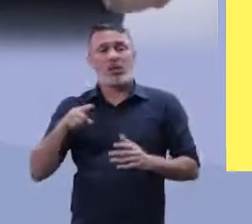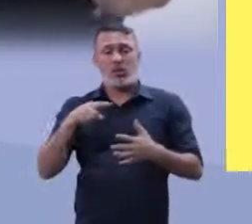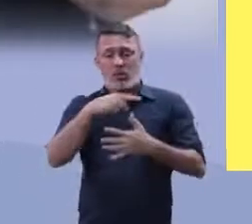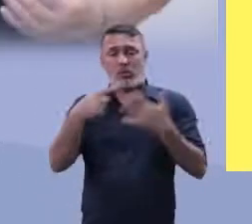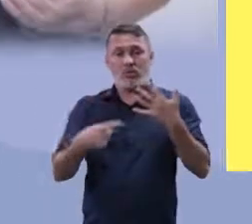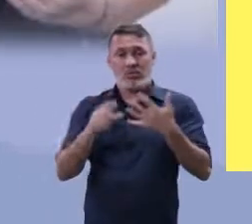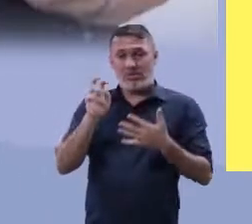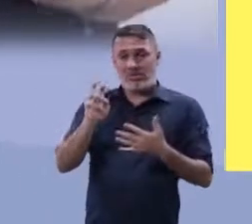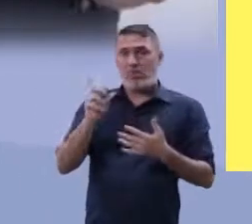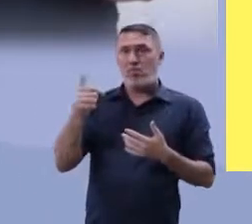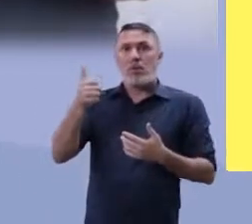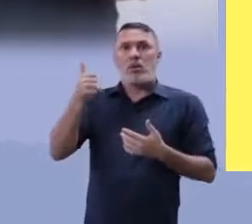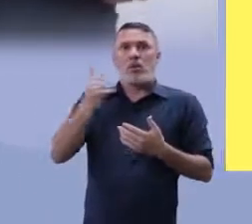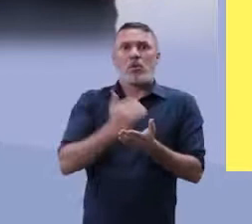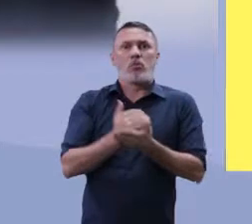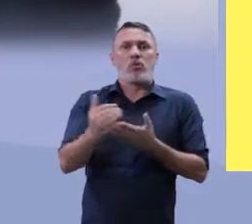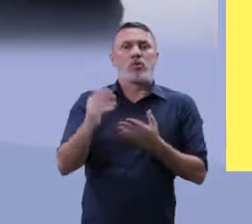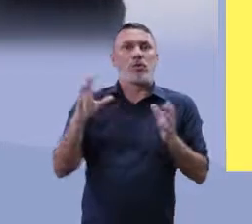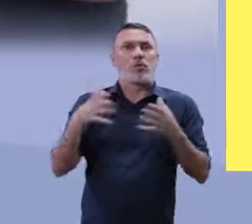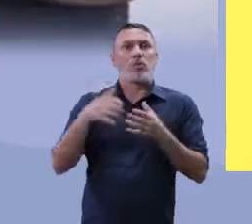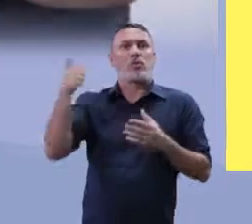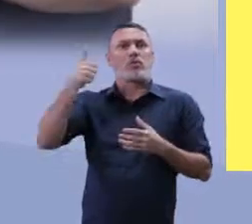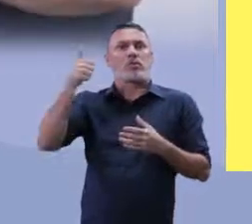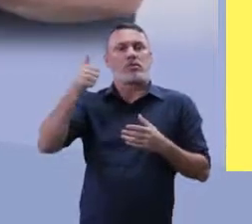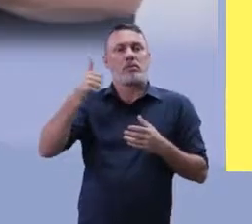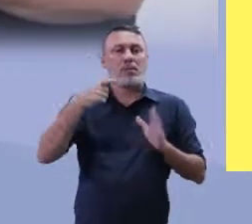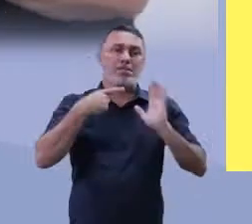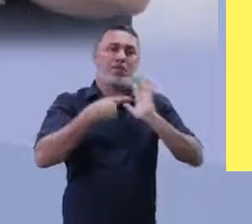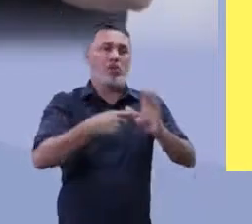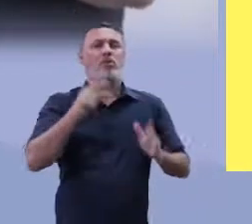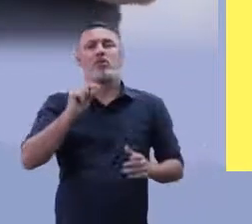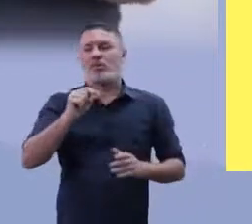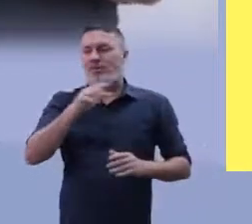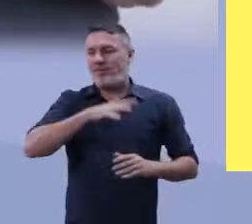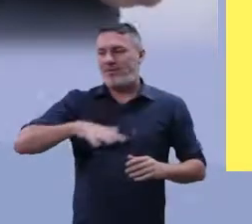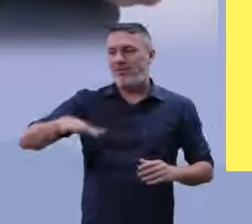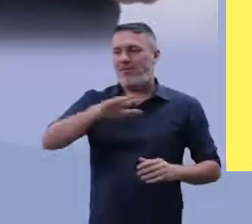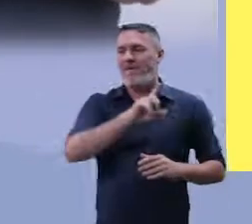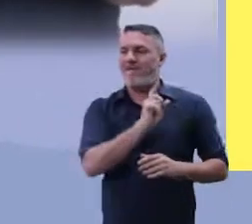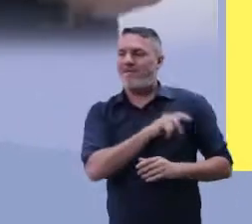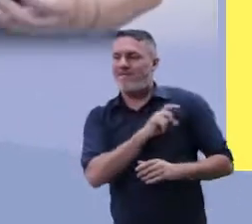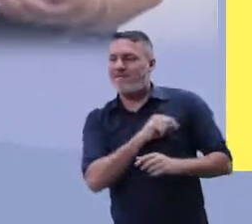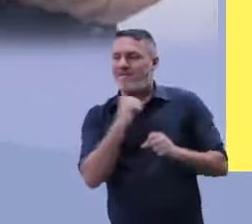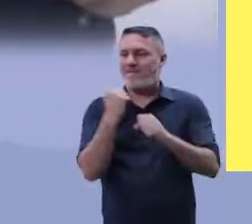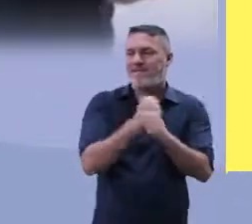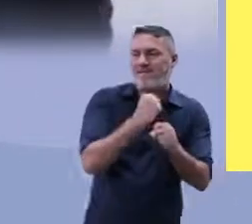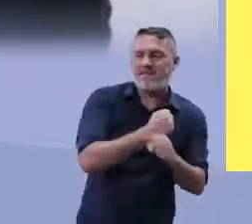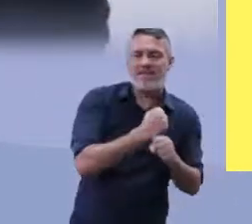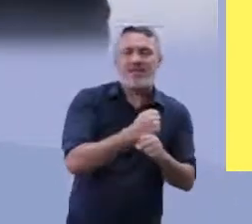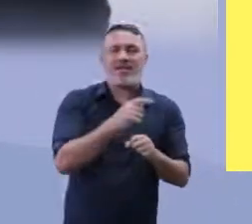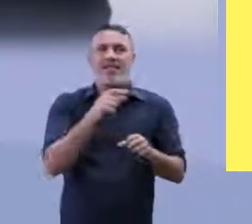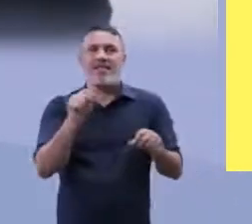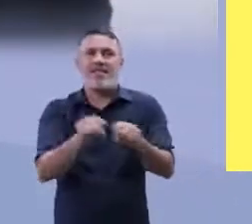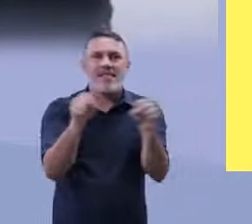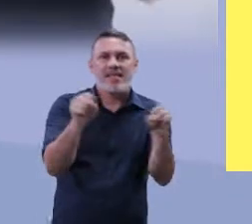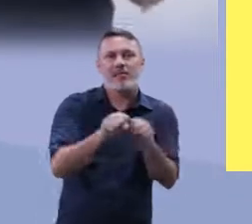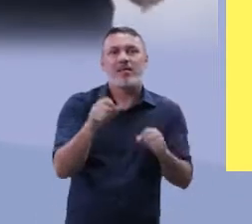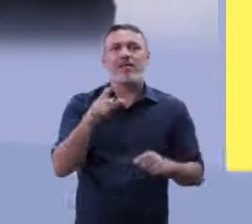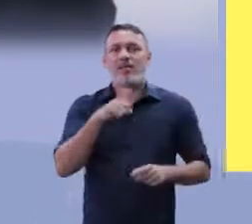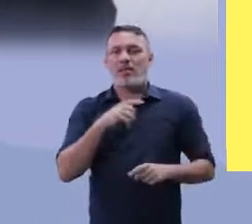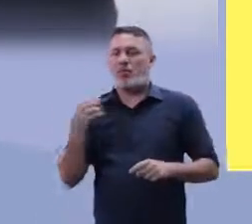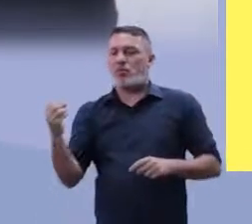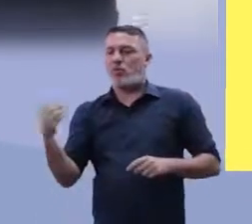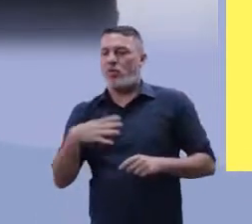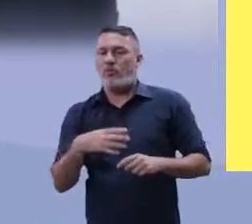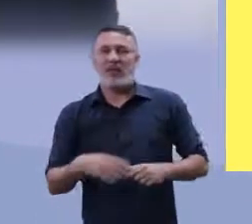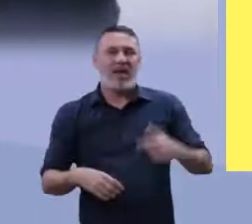os primeiros, aqueles que usariam com o caráter anárquico e destruidor, que trariam o novo